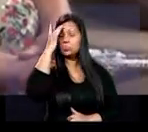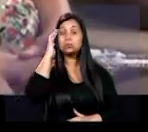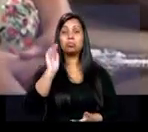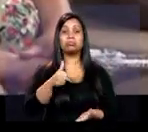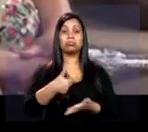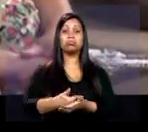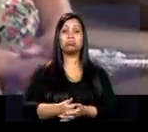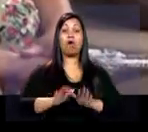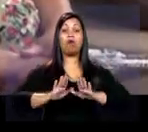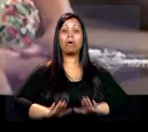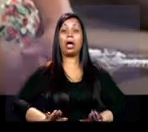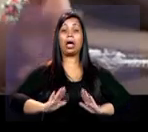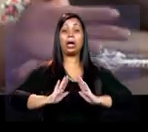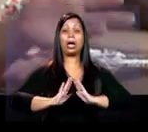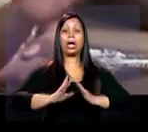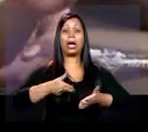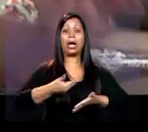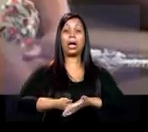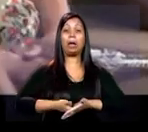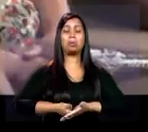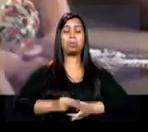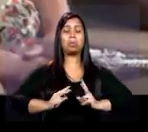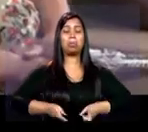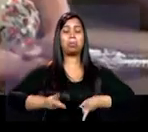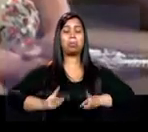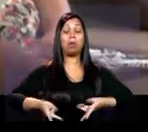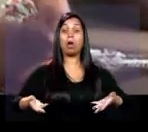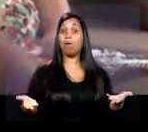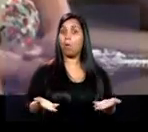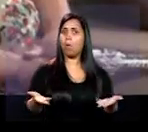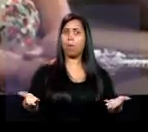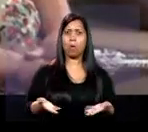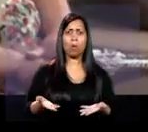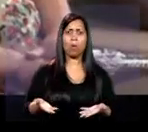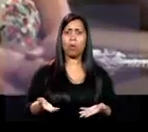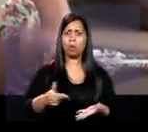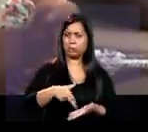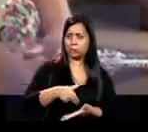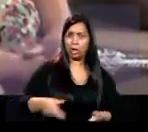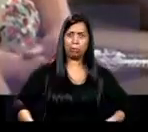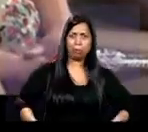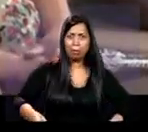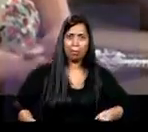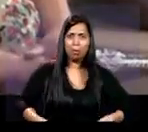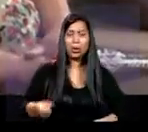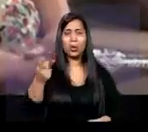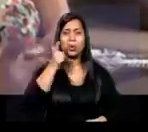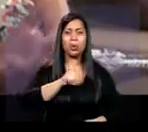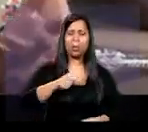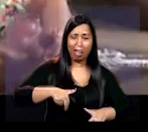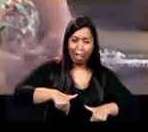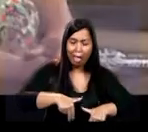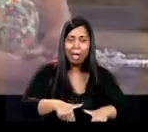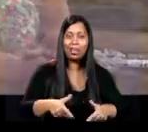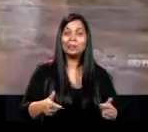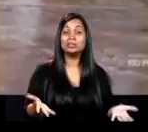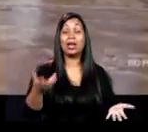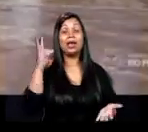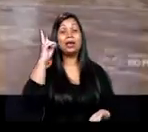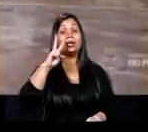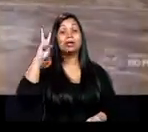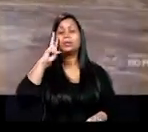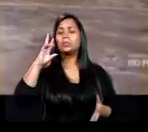se mexia na cama e hoje ele já querendo, sabe, correr com o andador e tudo,